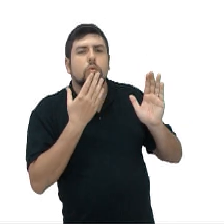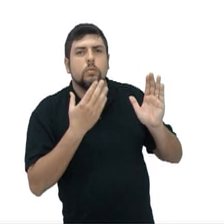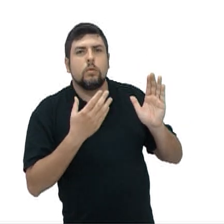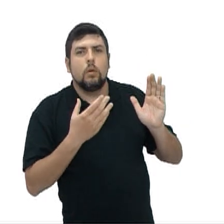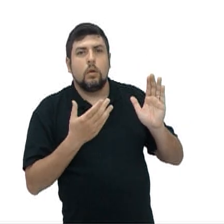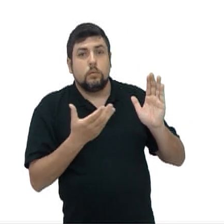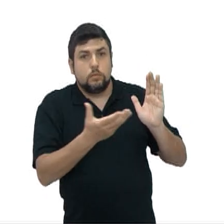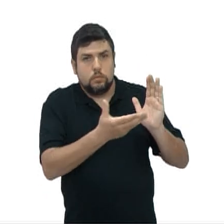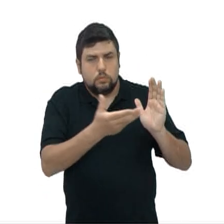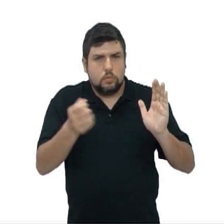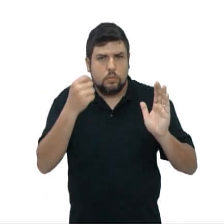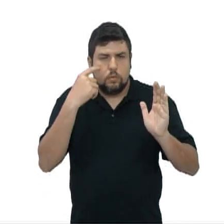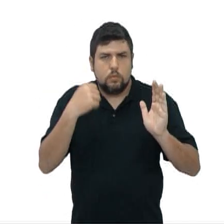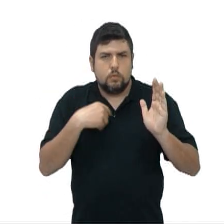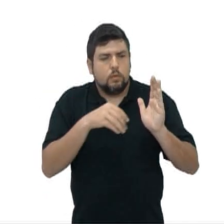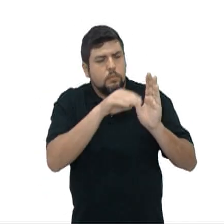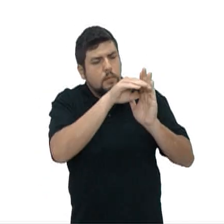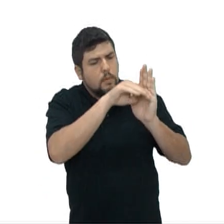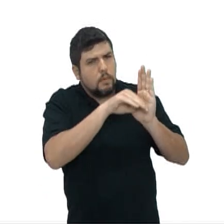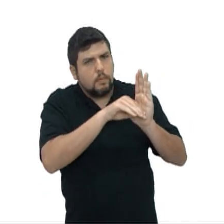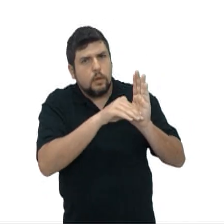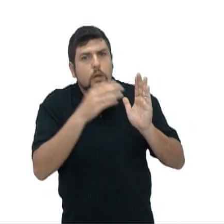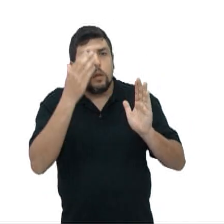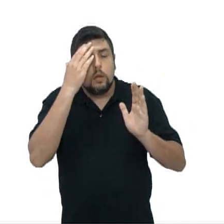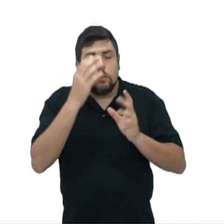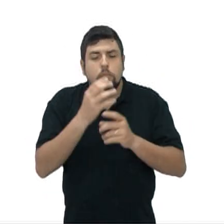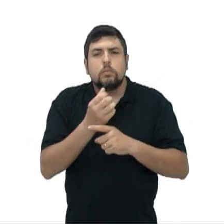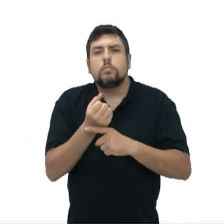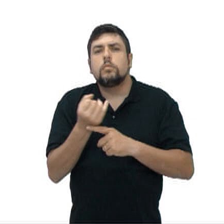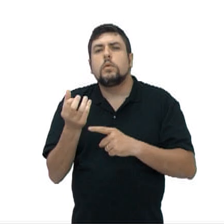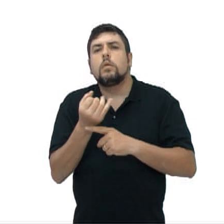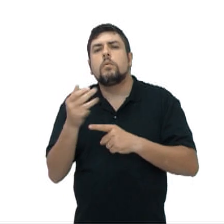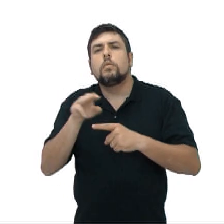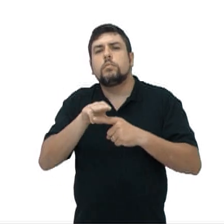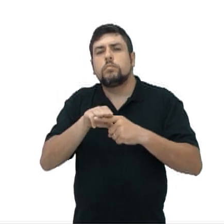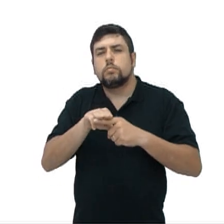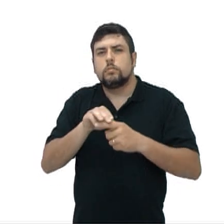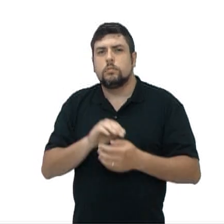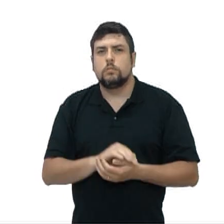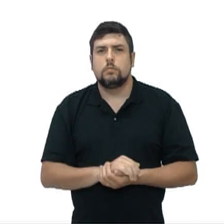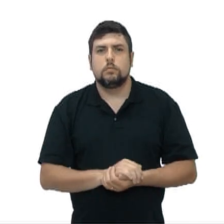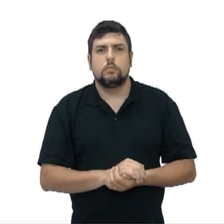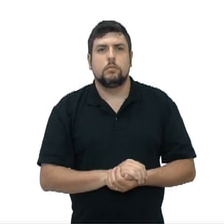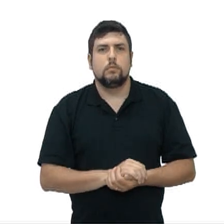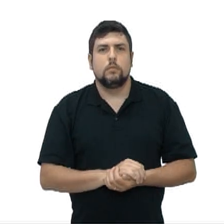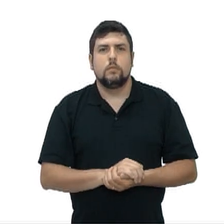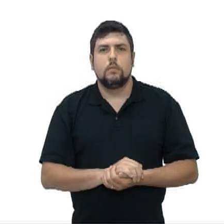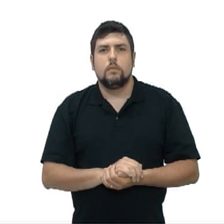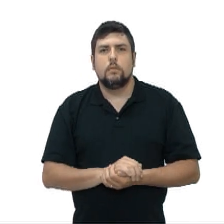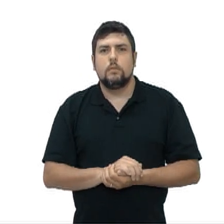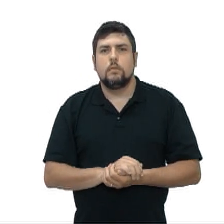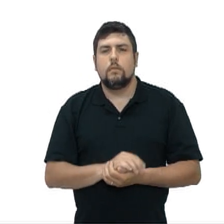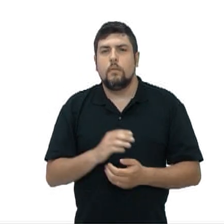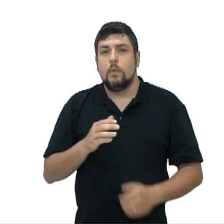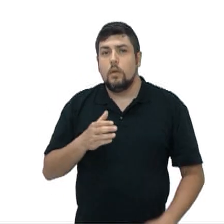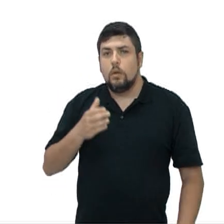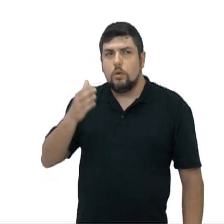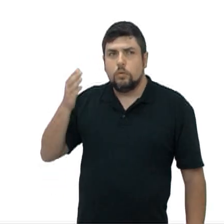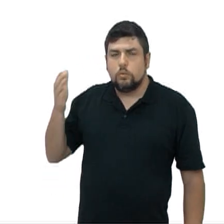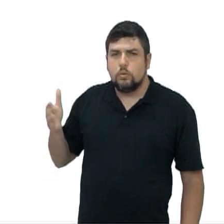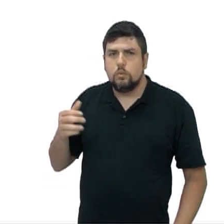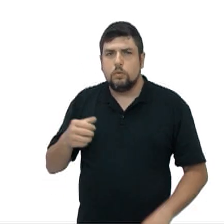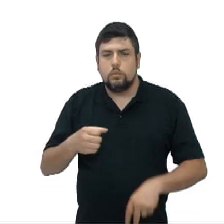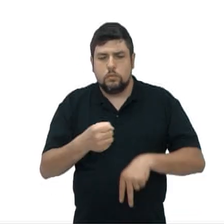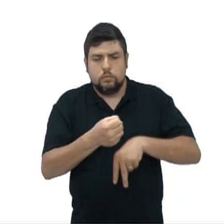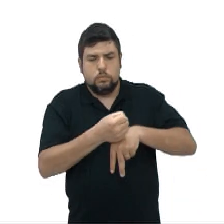pode quantificar o resistor. O outro componente eletrônico é o conhecido como